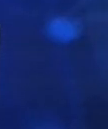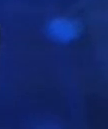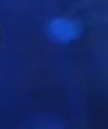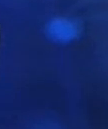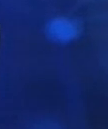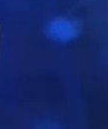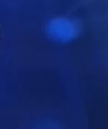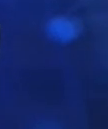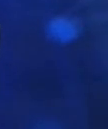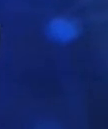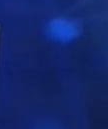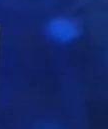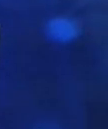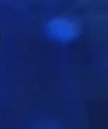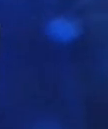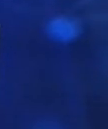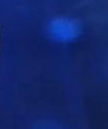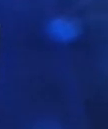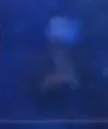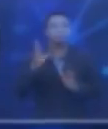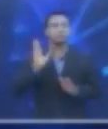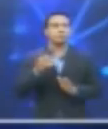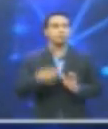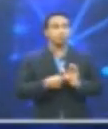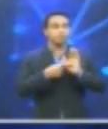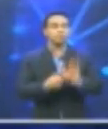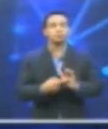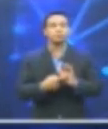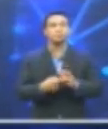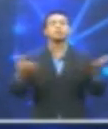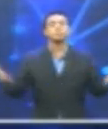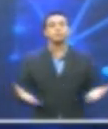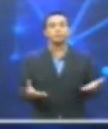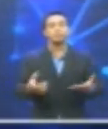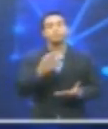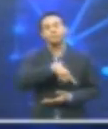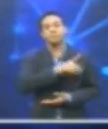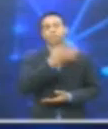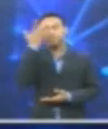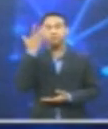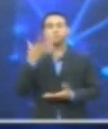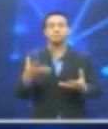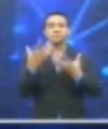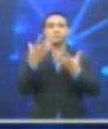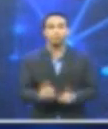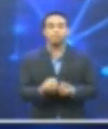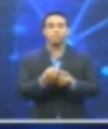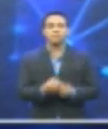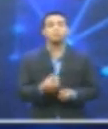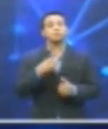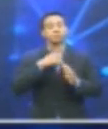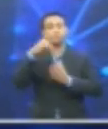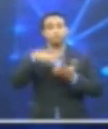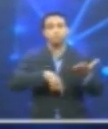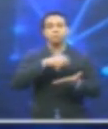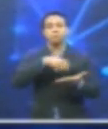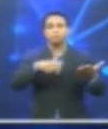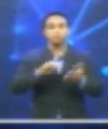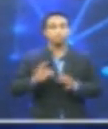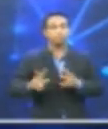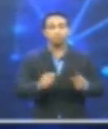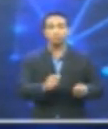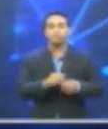As regras foram definidas pela emissora e foram aceitas pelos representantes dos candidatos em documento assinado por